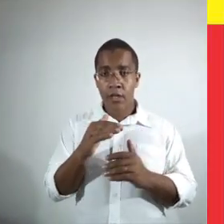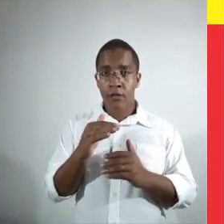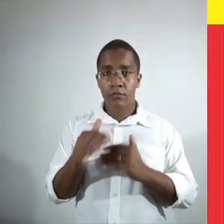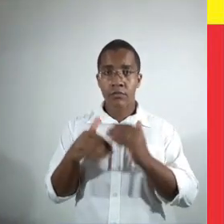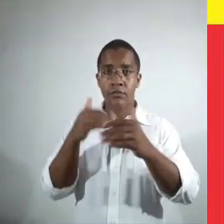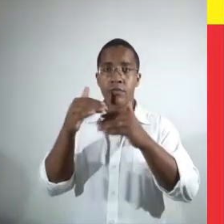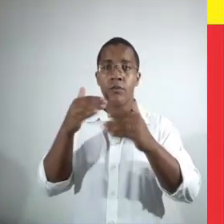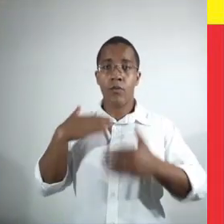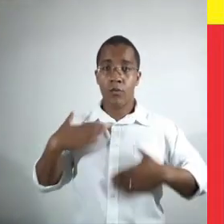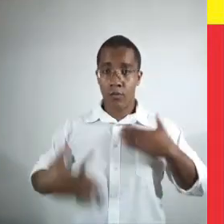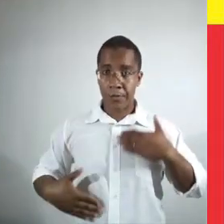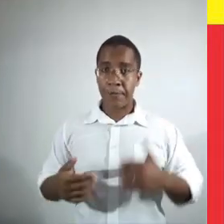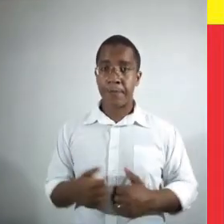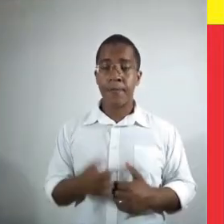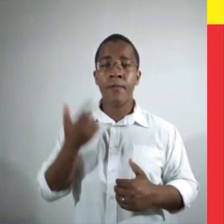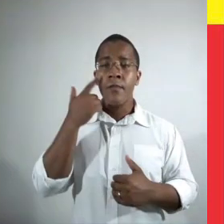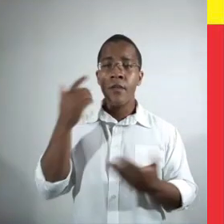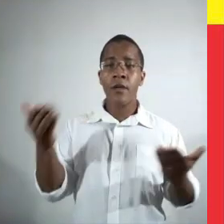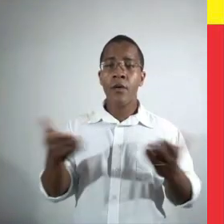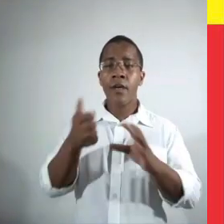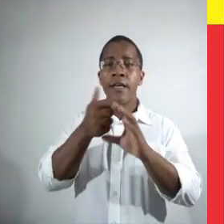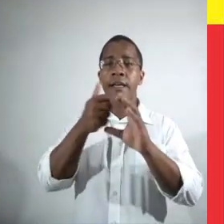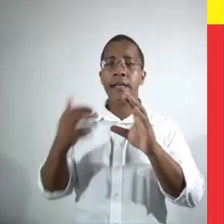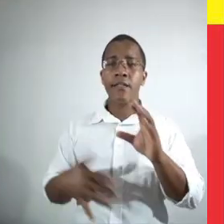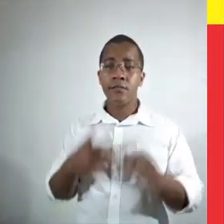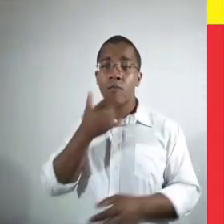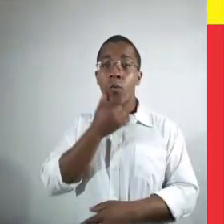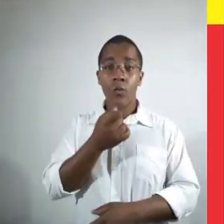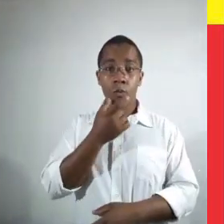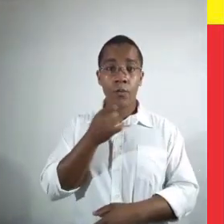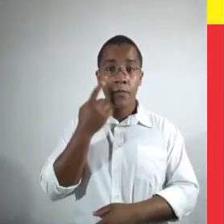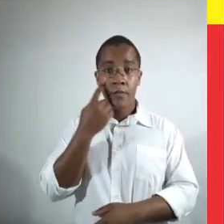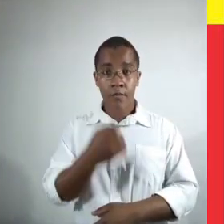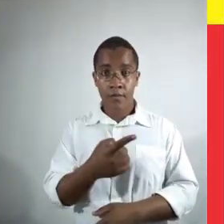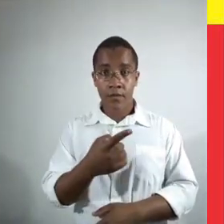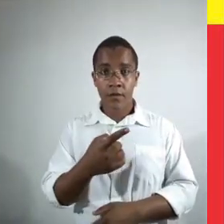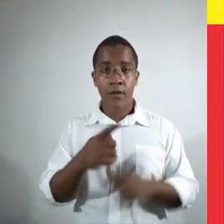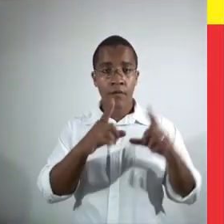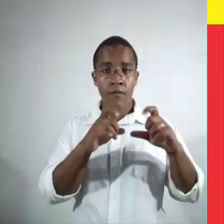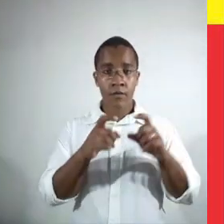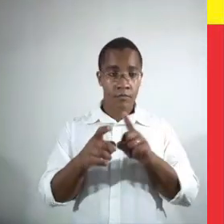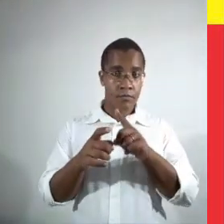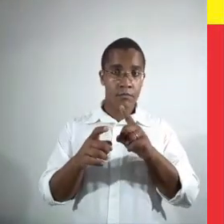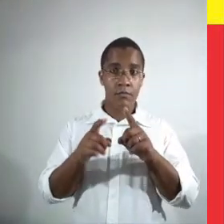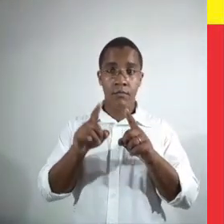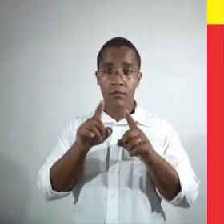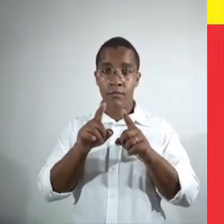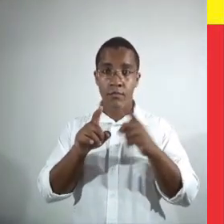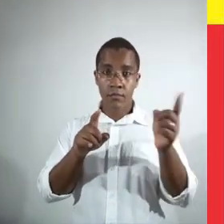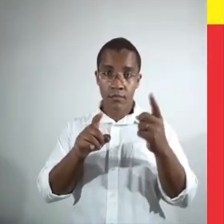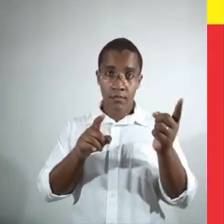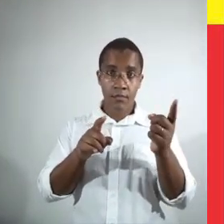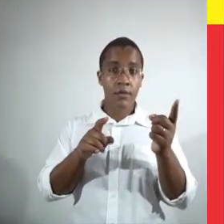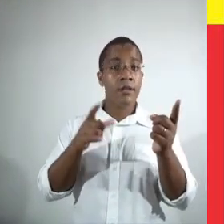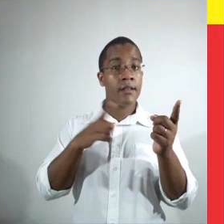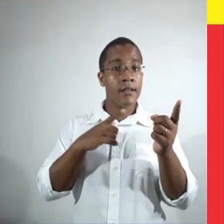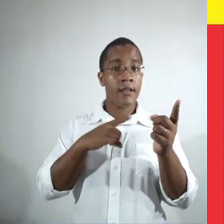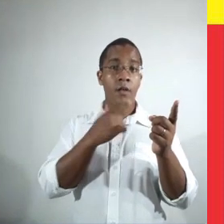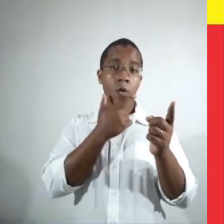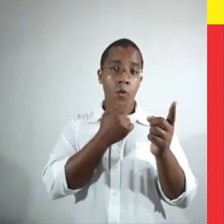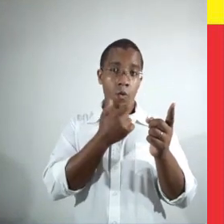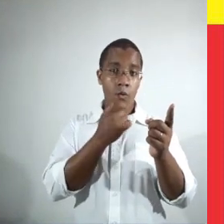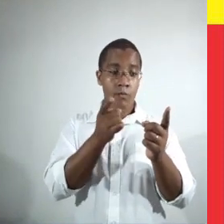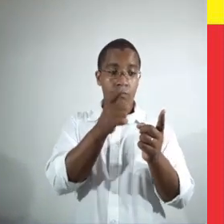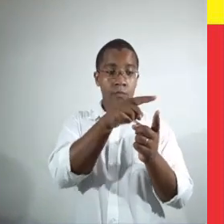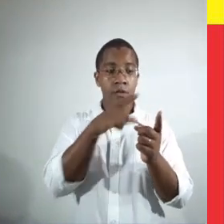nossa próxima imagem aí, eu tenho características masculinas. Aí note que na primeira imagem, ao lado esquerdo, nós temos um